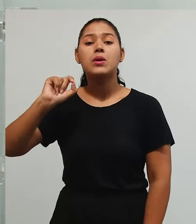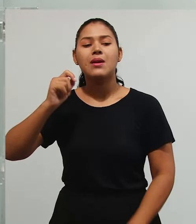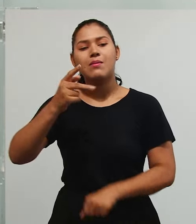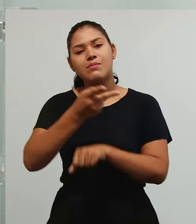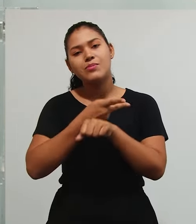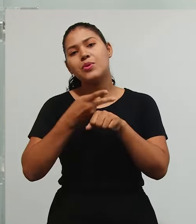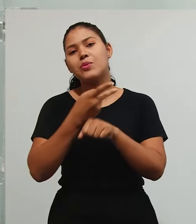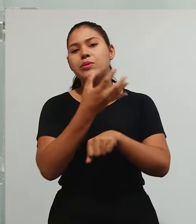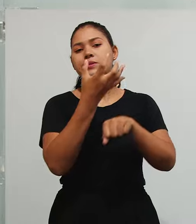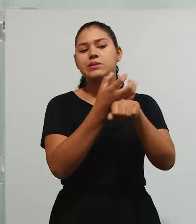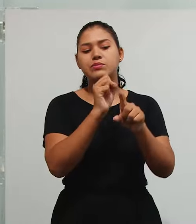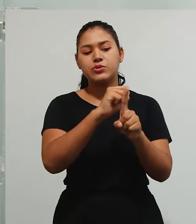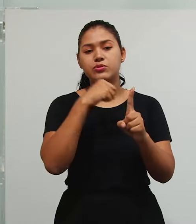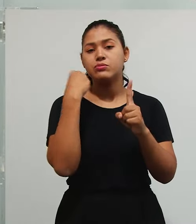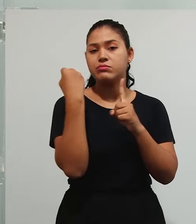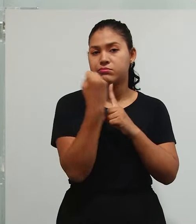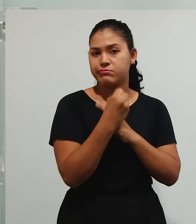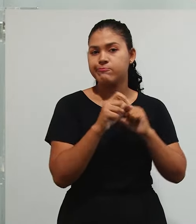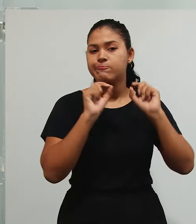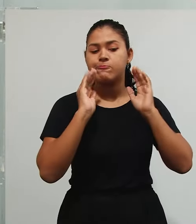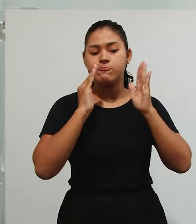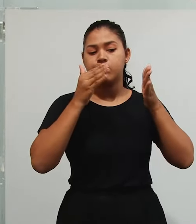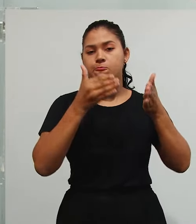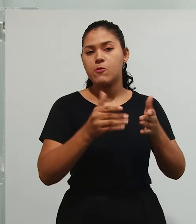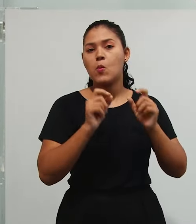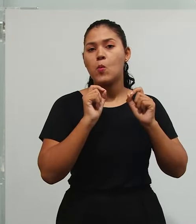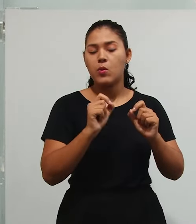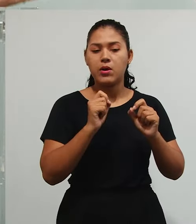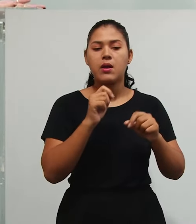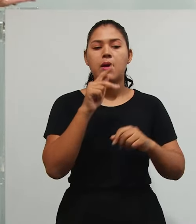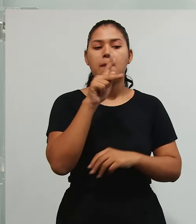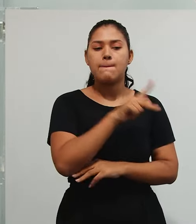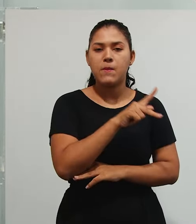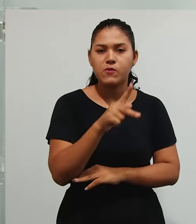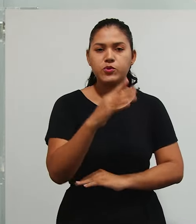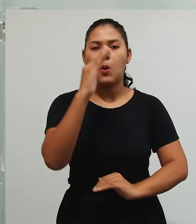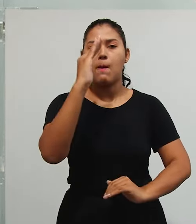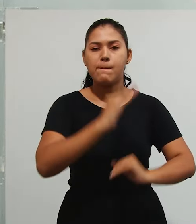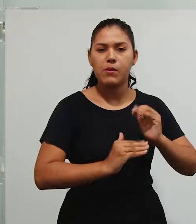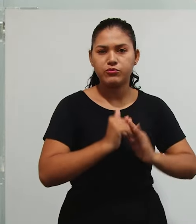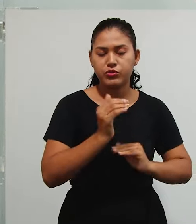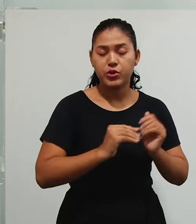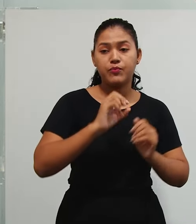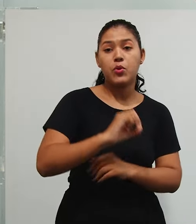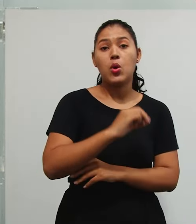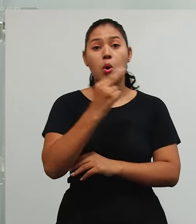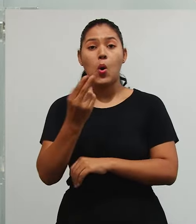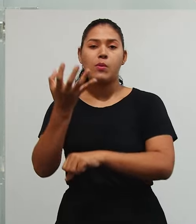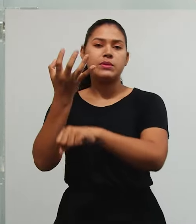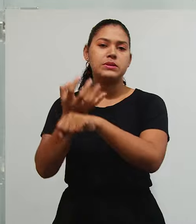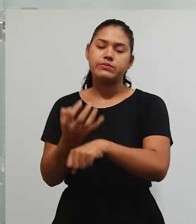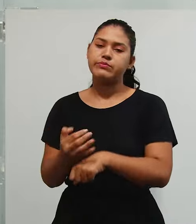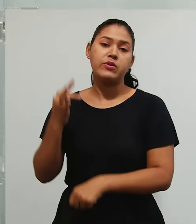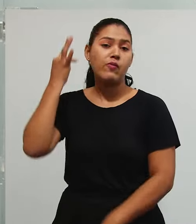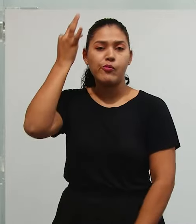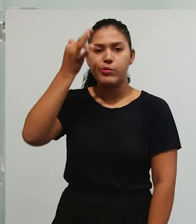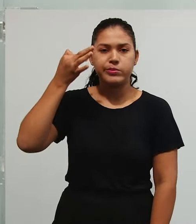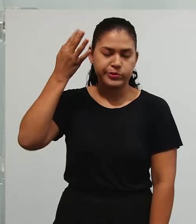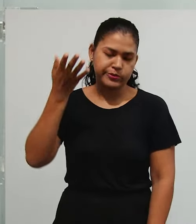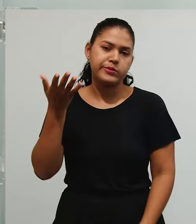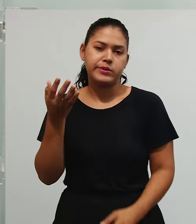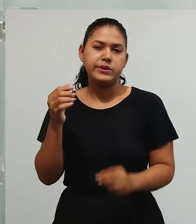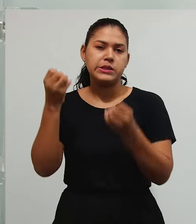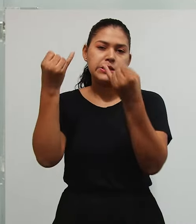discutido em Sociologia que trata dessa mesma lógica, ou lá em Filosofia sobre a existência ou a